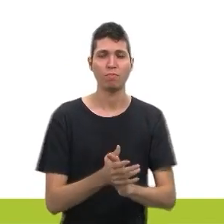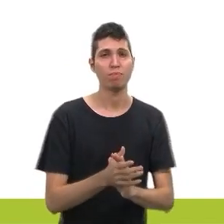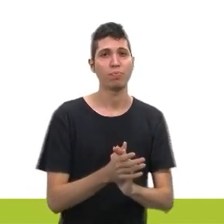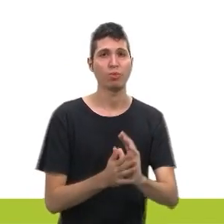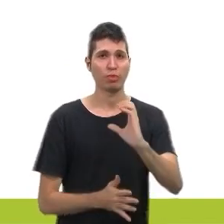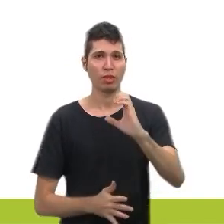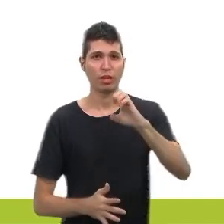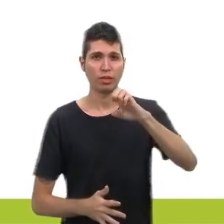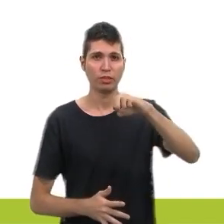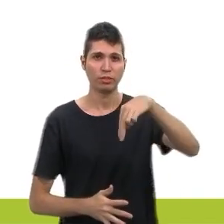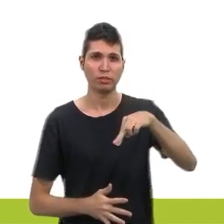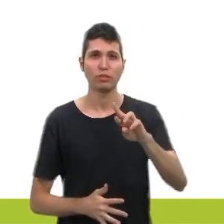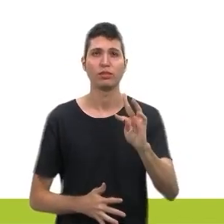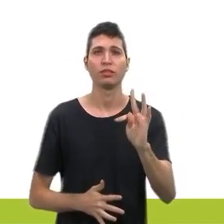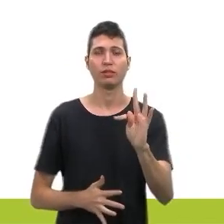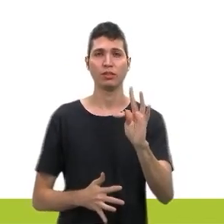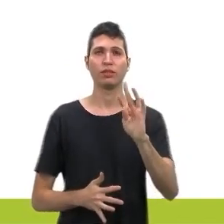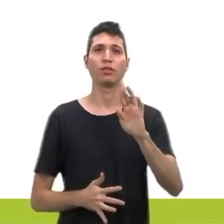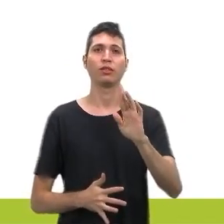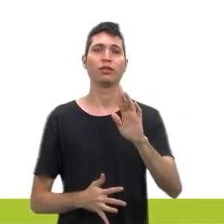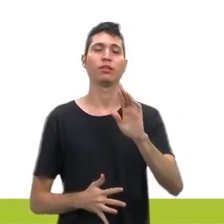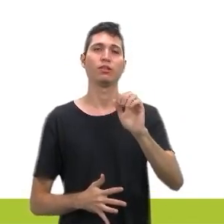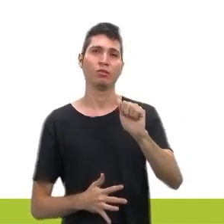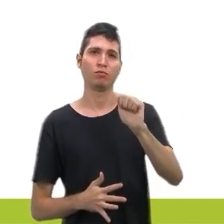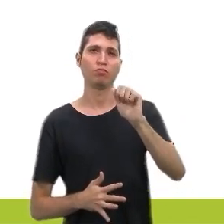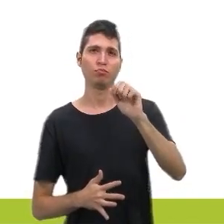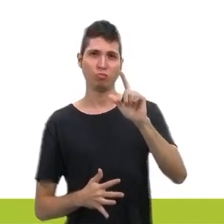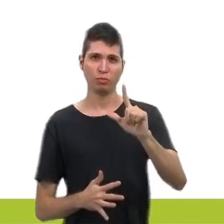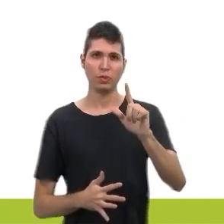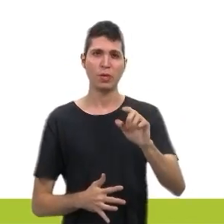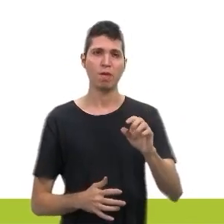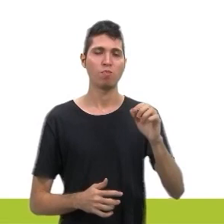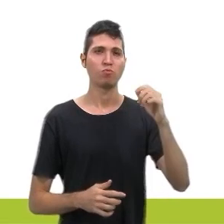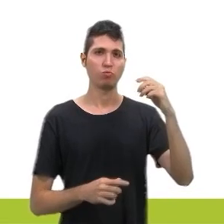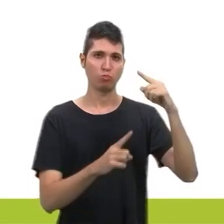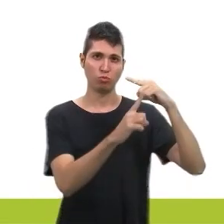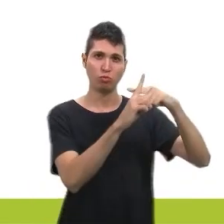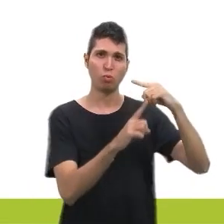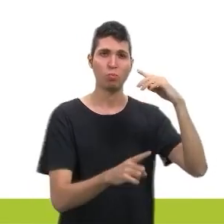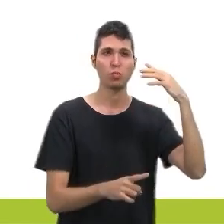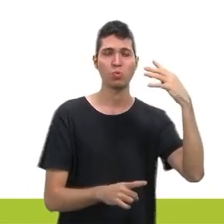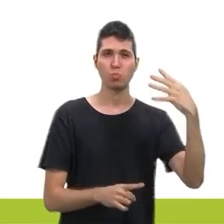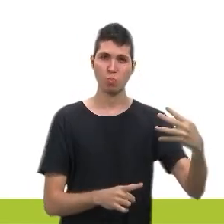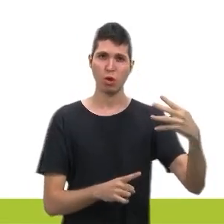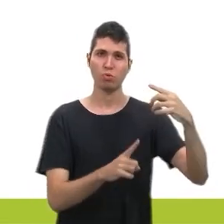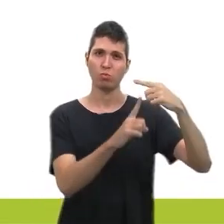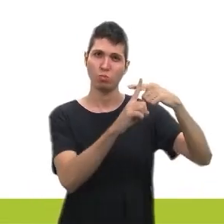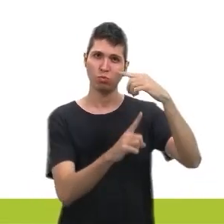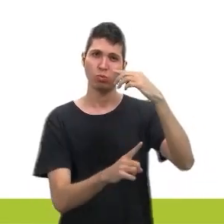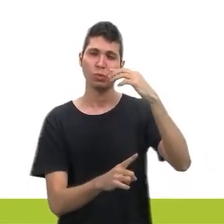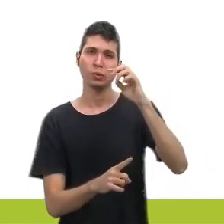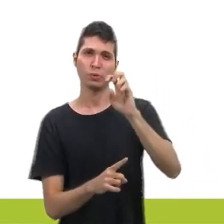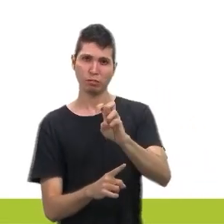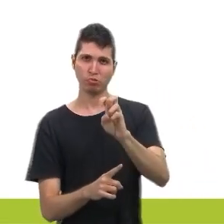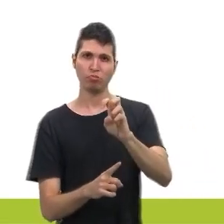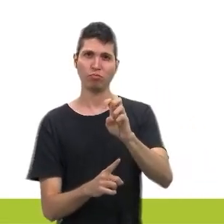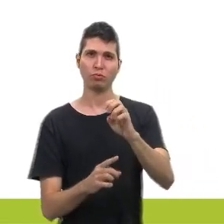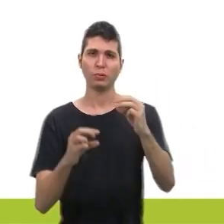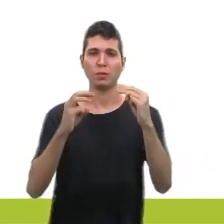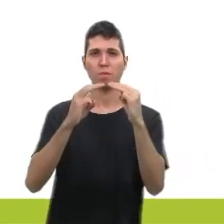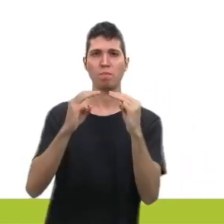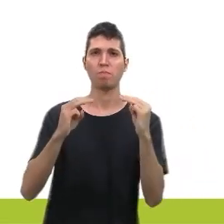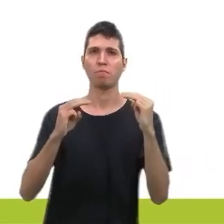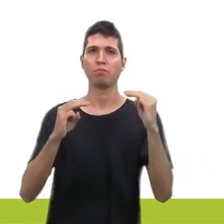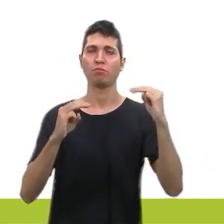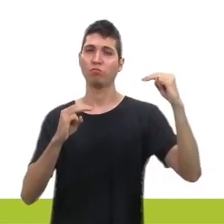né? No caso aqui, o 4 e o 5. Soma os 2, divide por 2 e vou obter aqui ó, a minha mediana, 9 por 2,